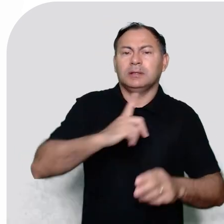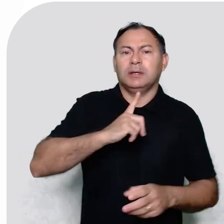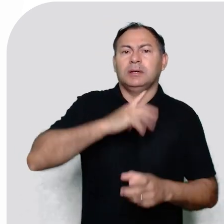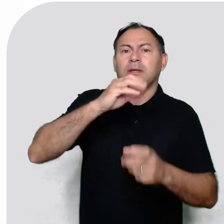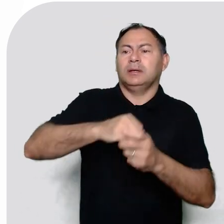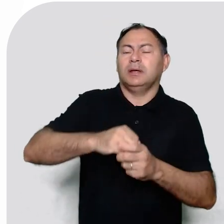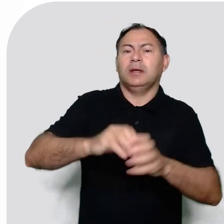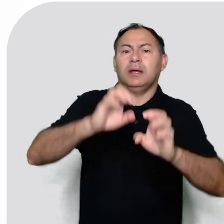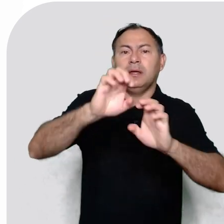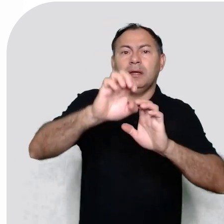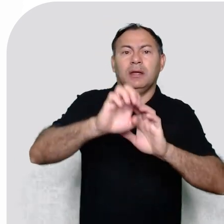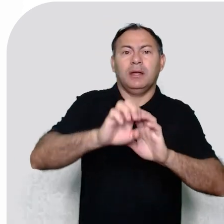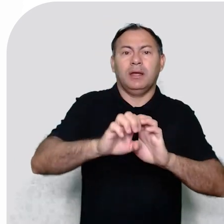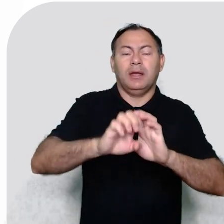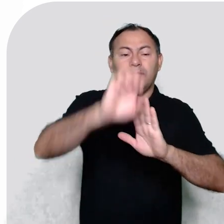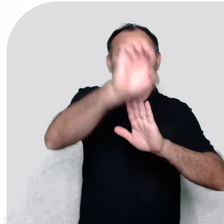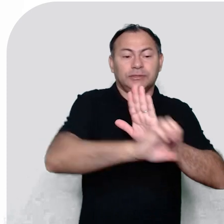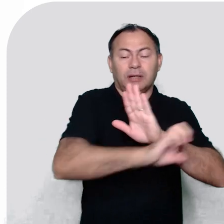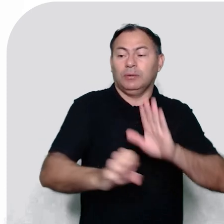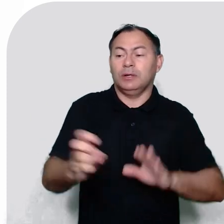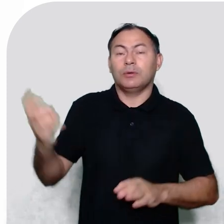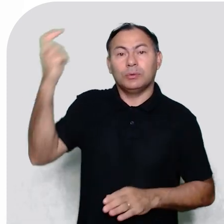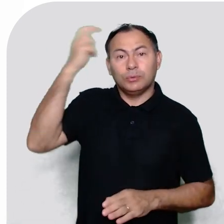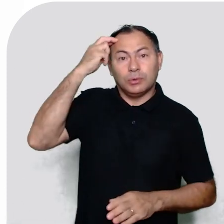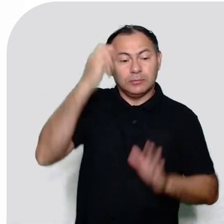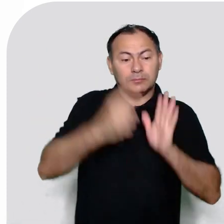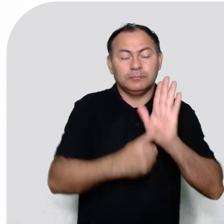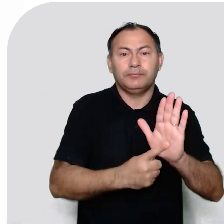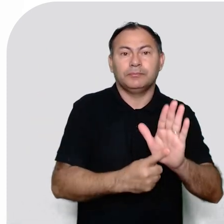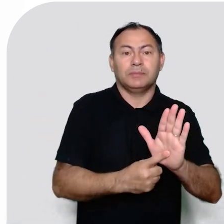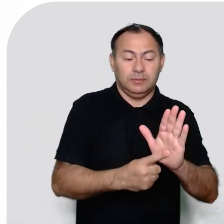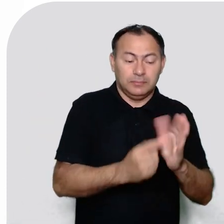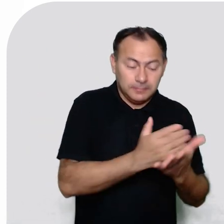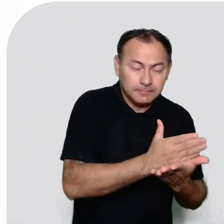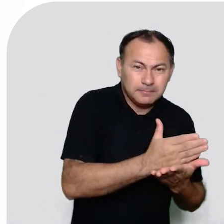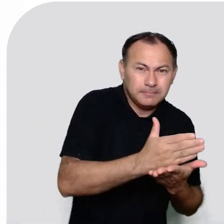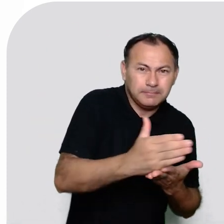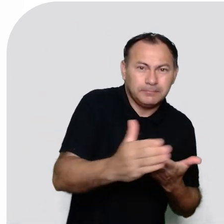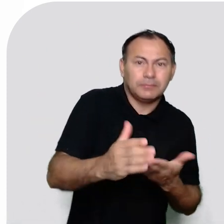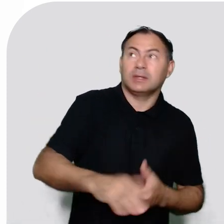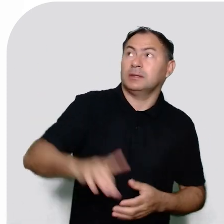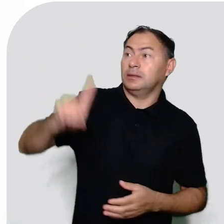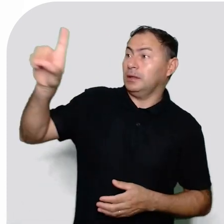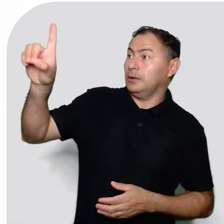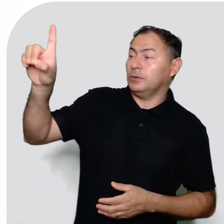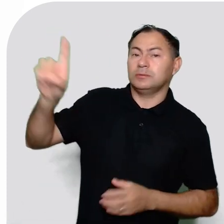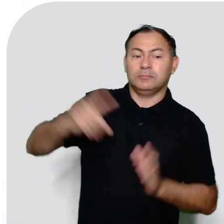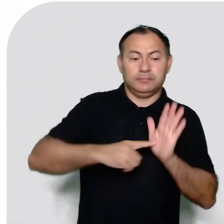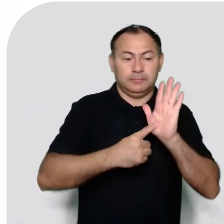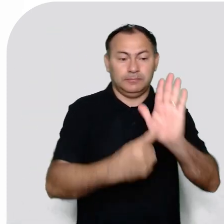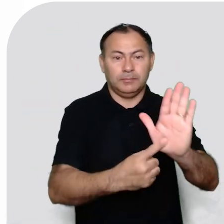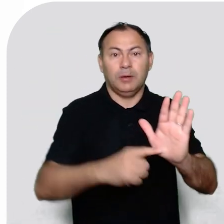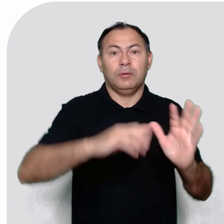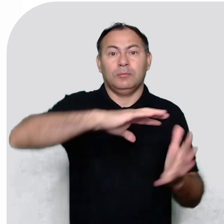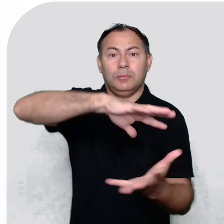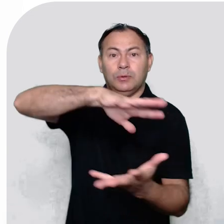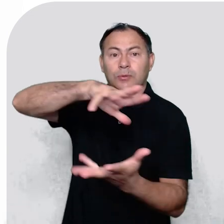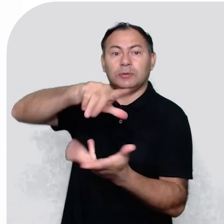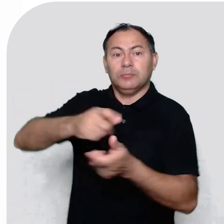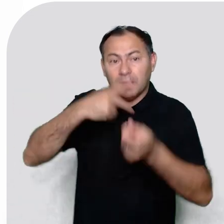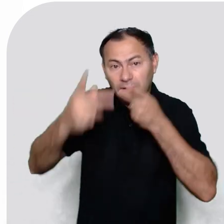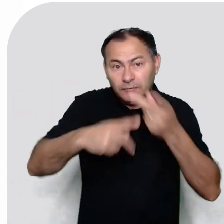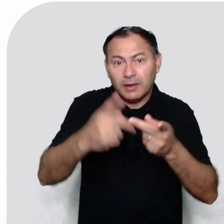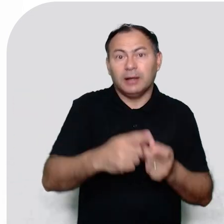existentes entre evangelho e cultura, explicitando que desde o início, Deus, revelando-se ao mundo,